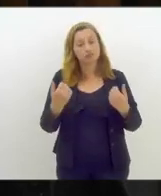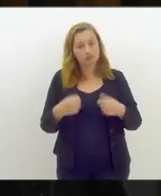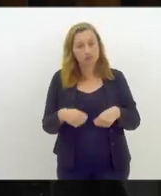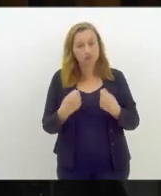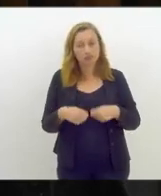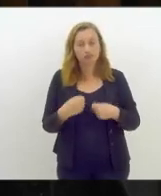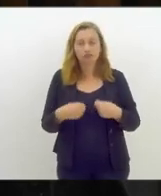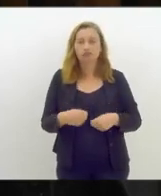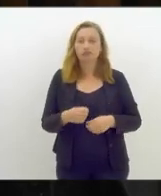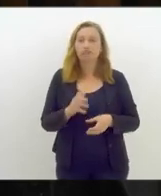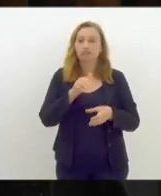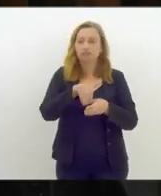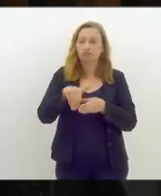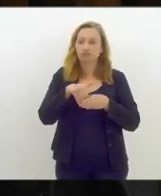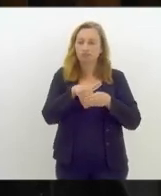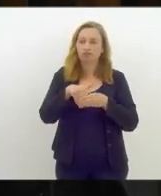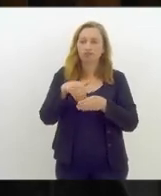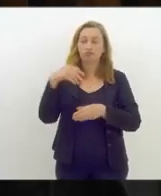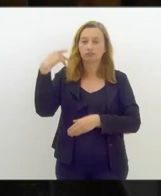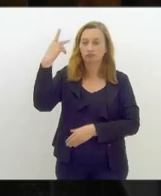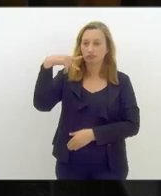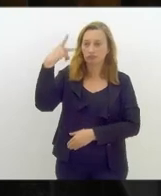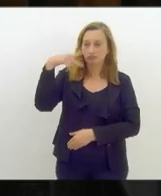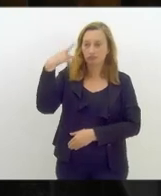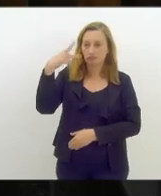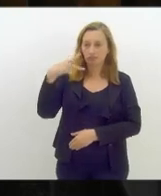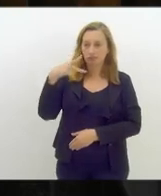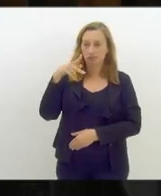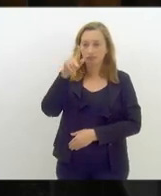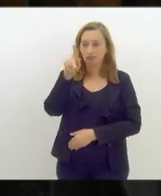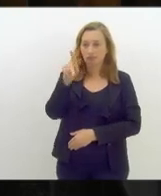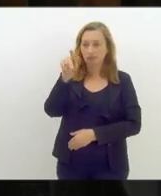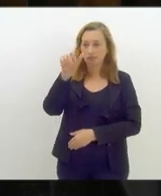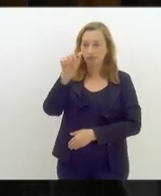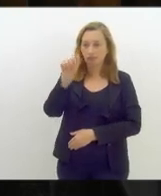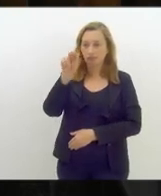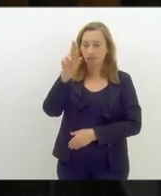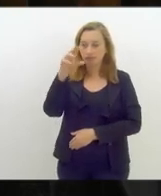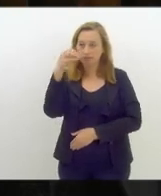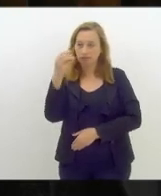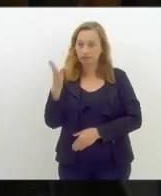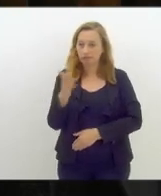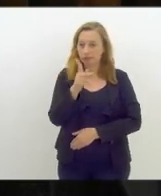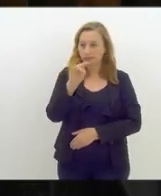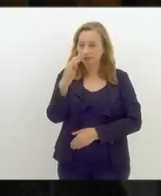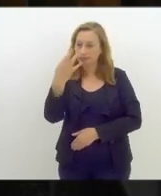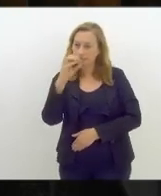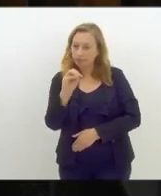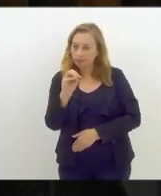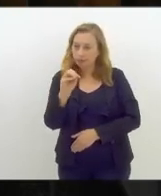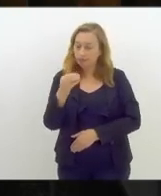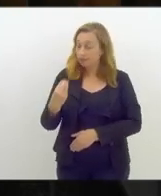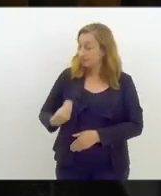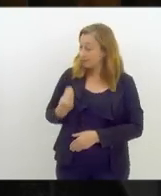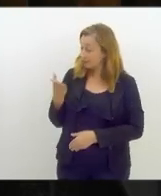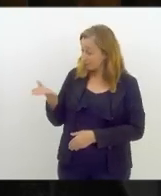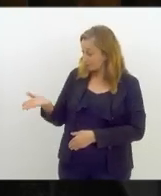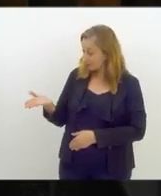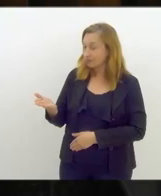precisamos votar vereador Paulo Pinheiro, a quem registramos a